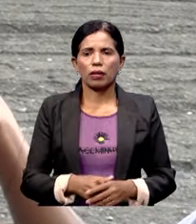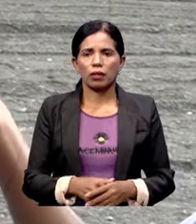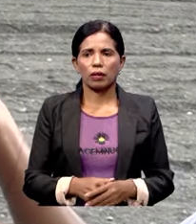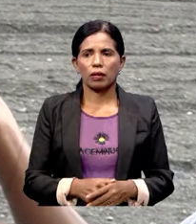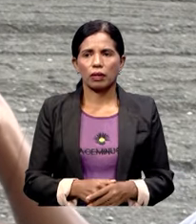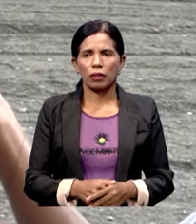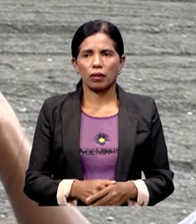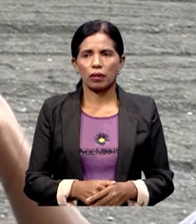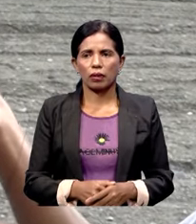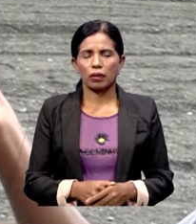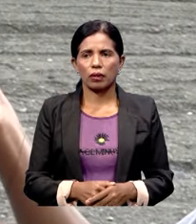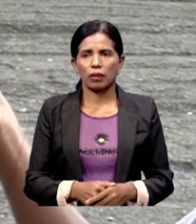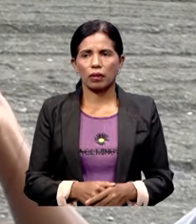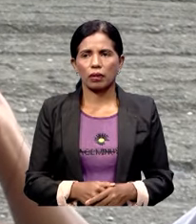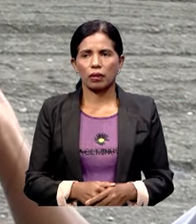saida iha